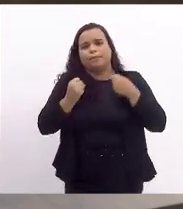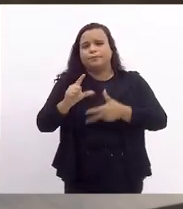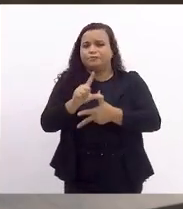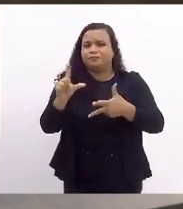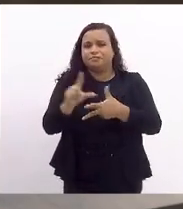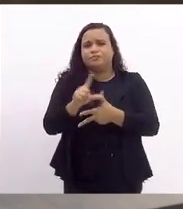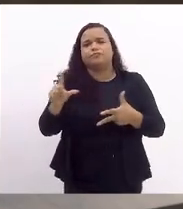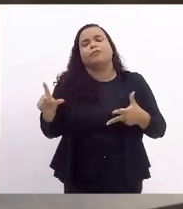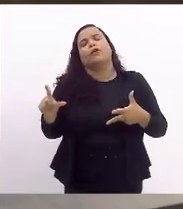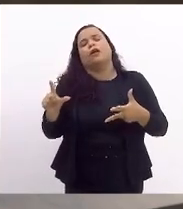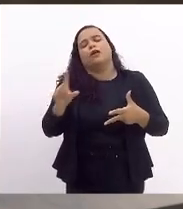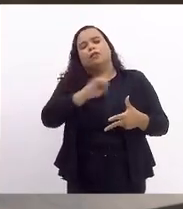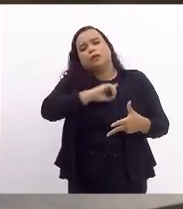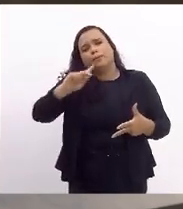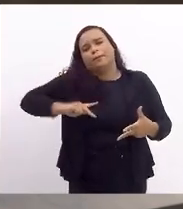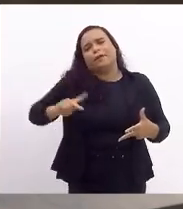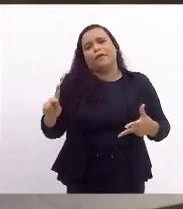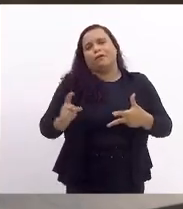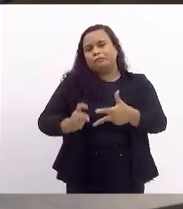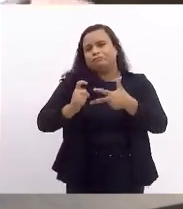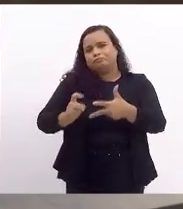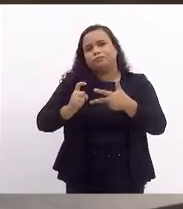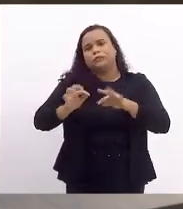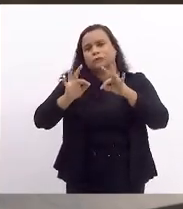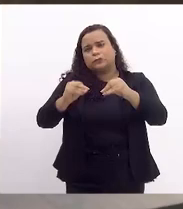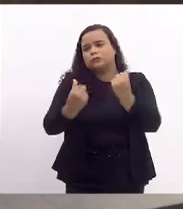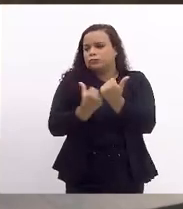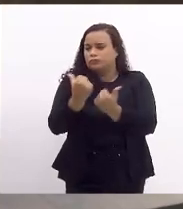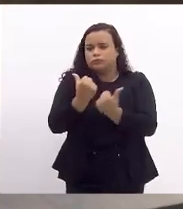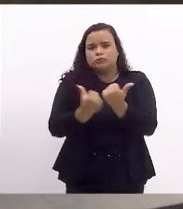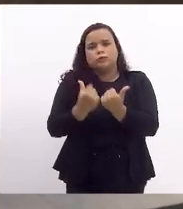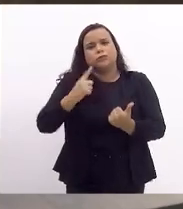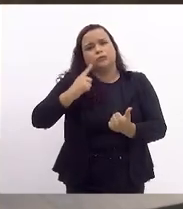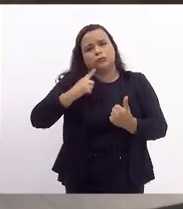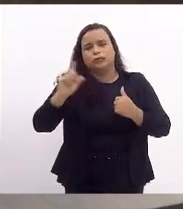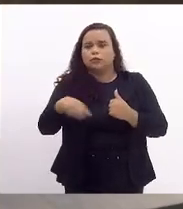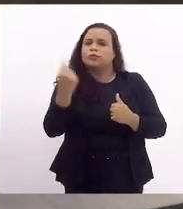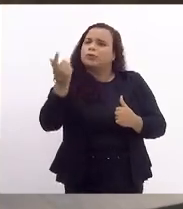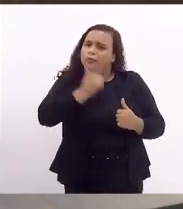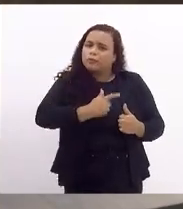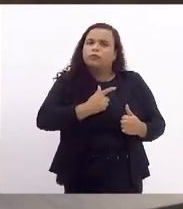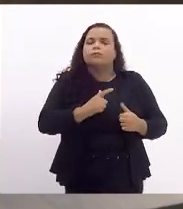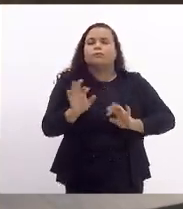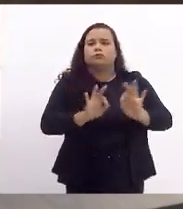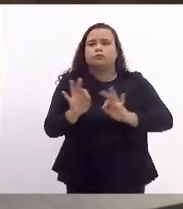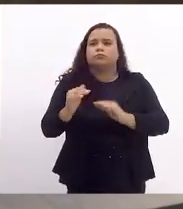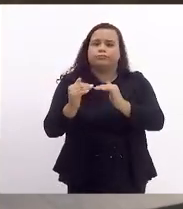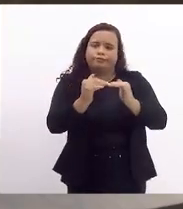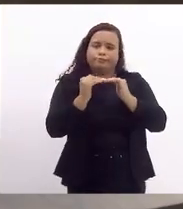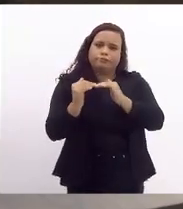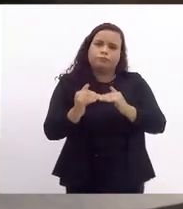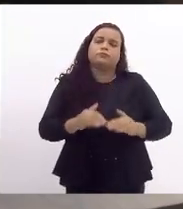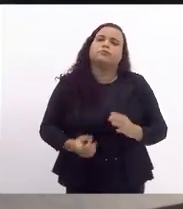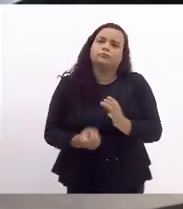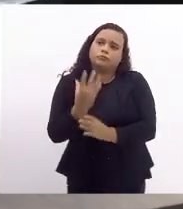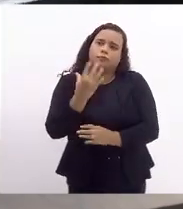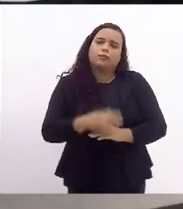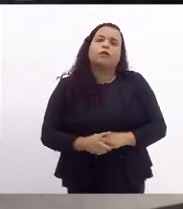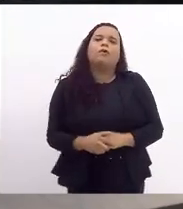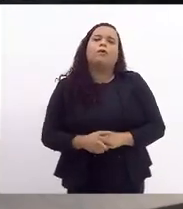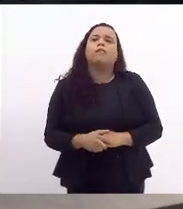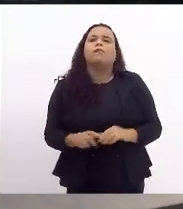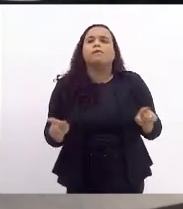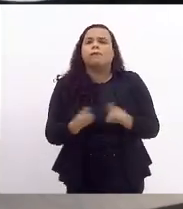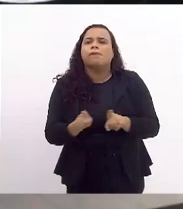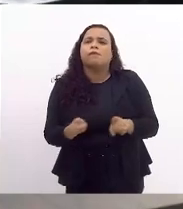Legislativo defensoria Poder Executivo Enfim tudo para que nós conseguimos o Consenso e como é o